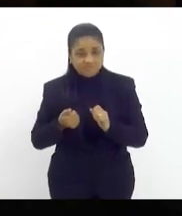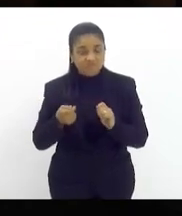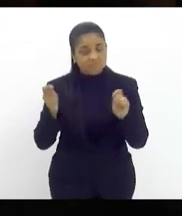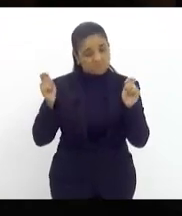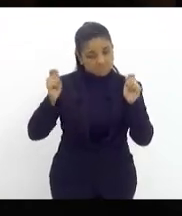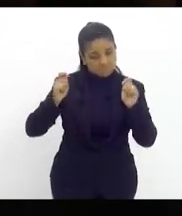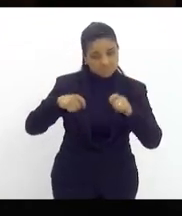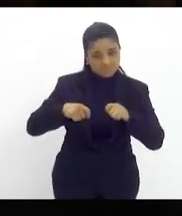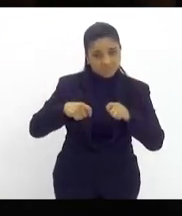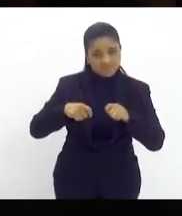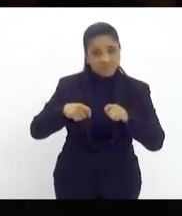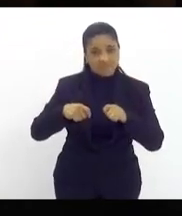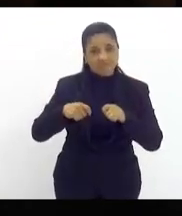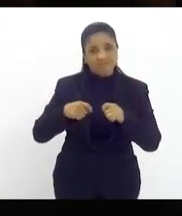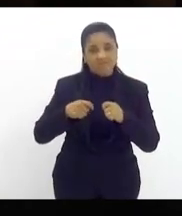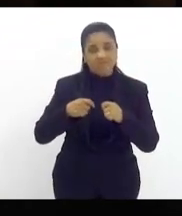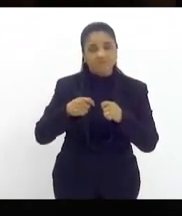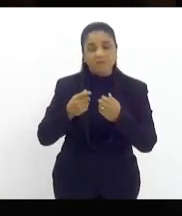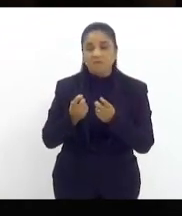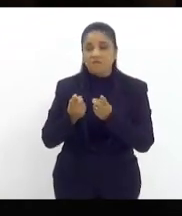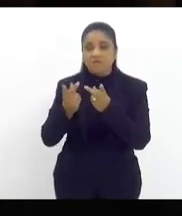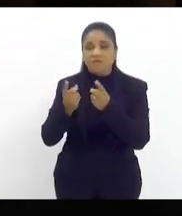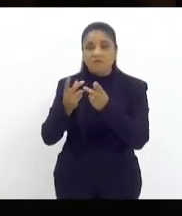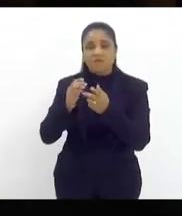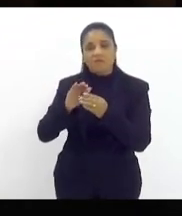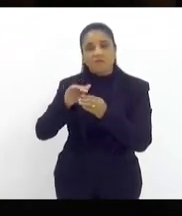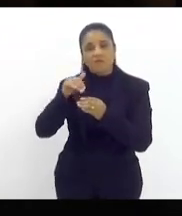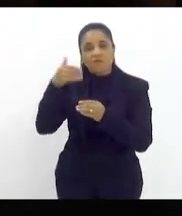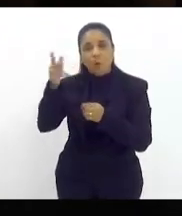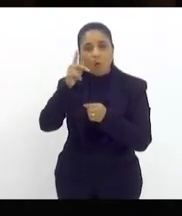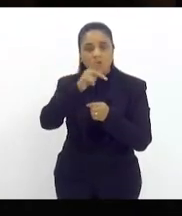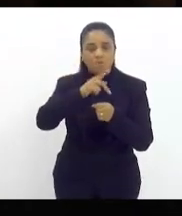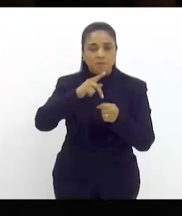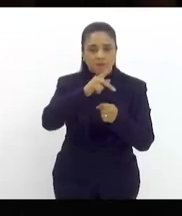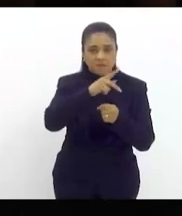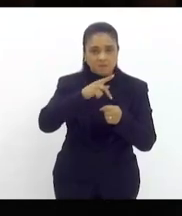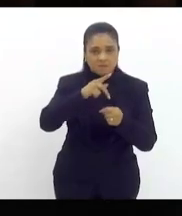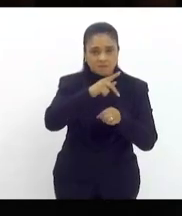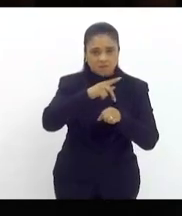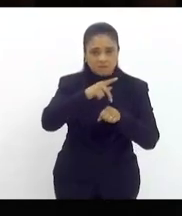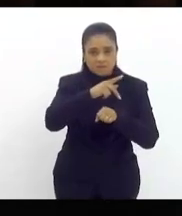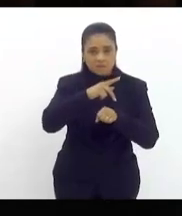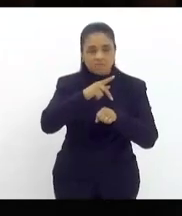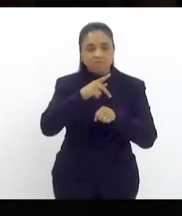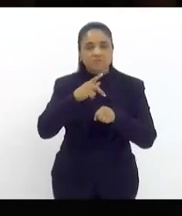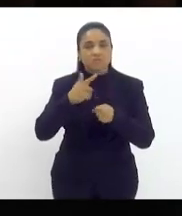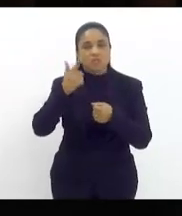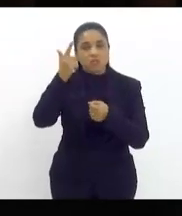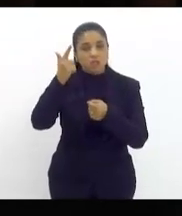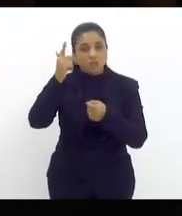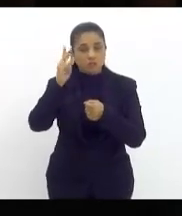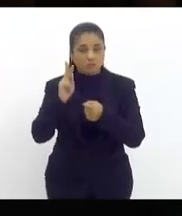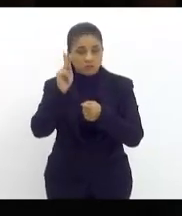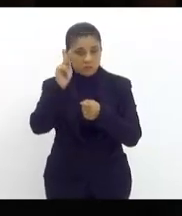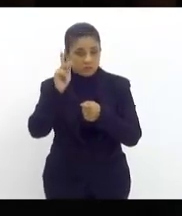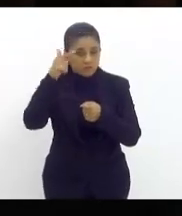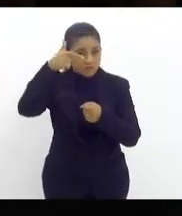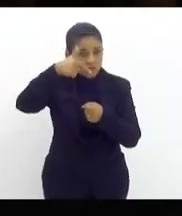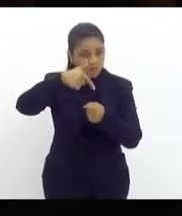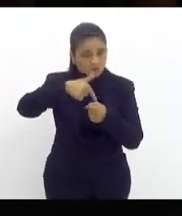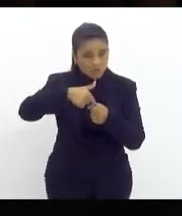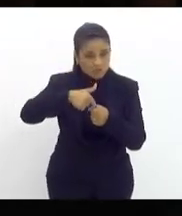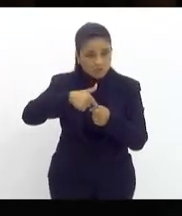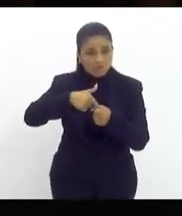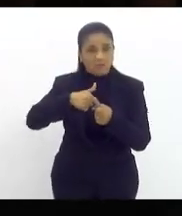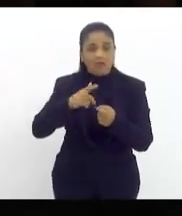importar, obviamente, gás, petróleo, gasolina, enfim, todos os seus derivados a